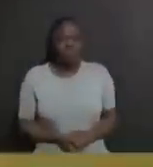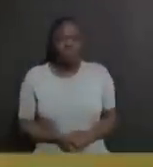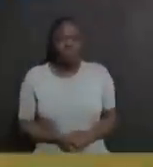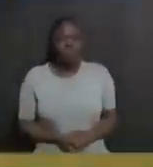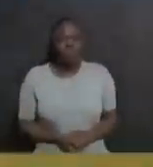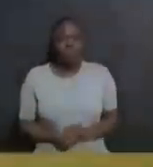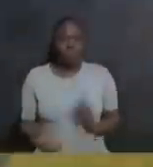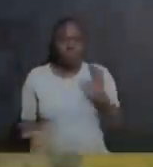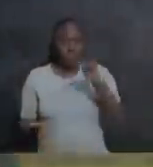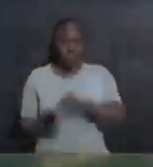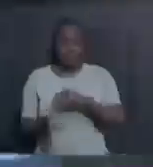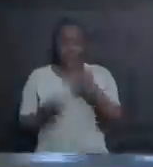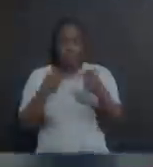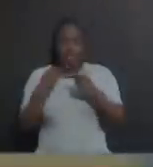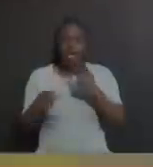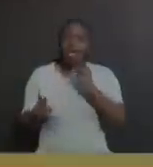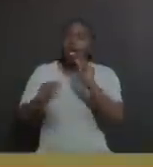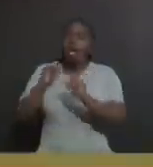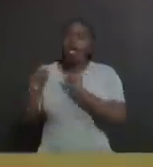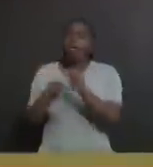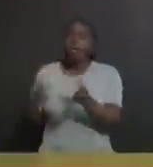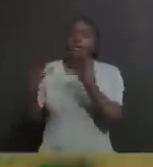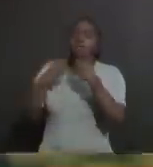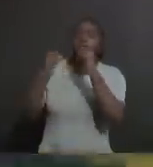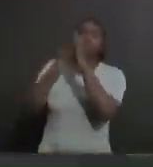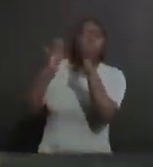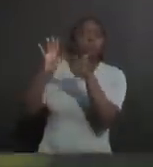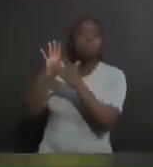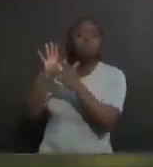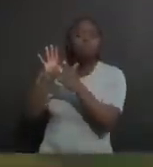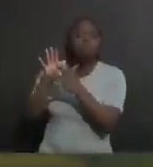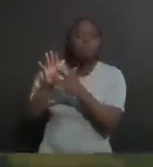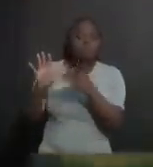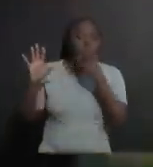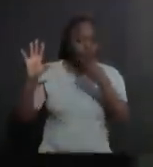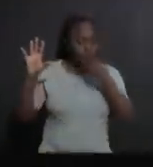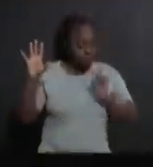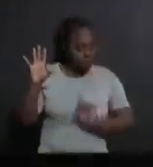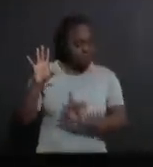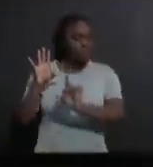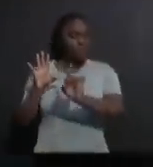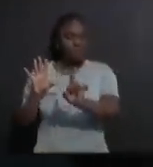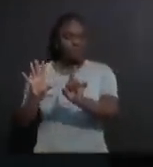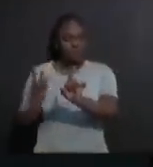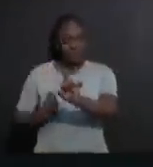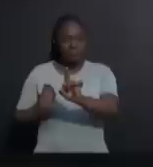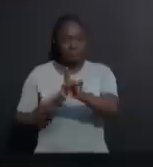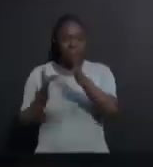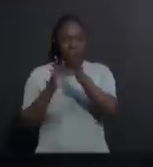No final eu falei, quem quer aceitar? Já? O homem estava lá na frente. Entregou a vida a Cristo.